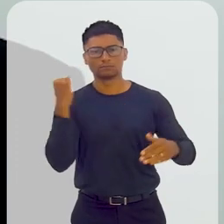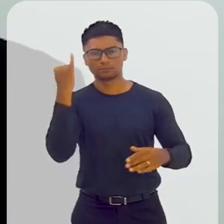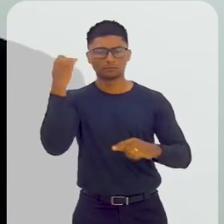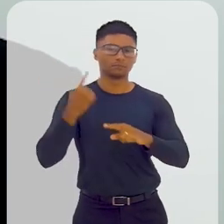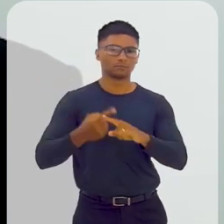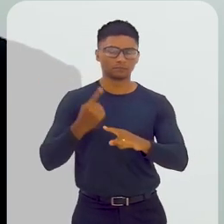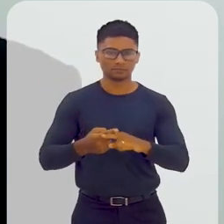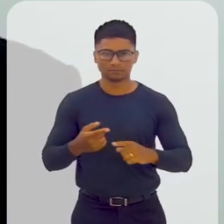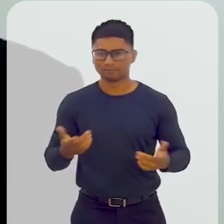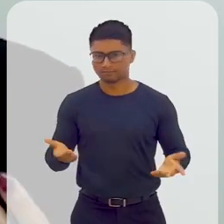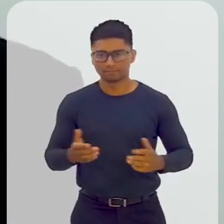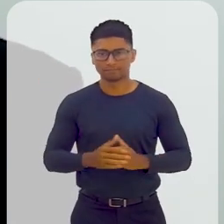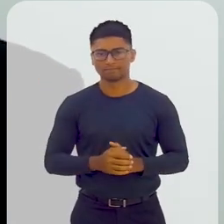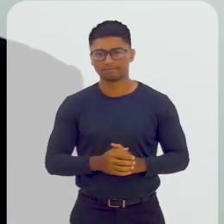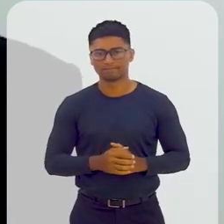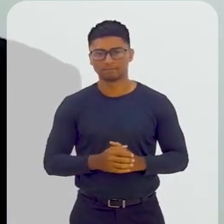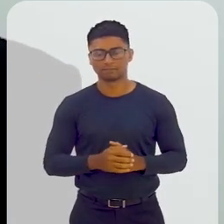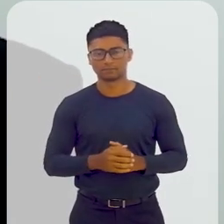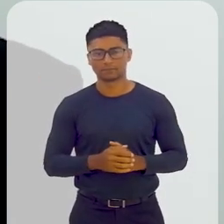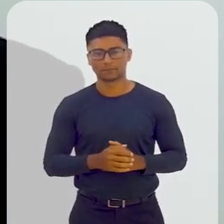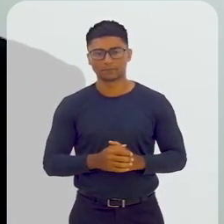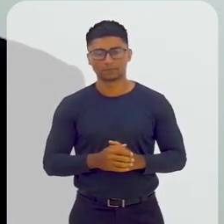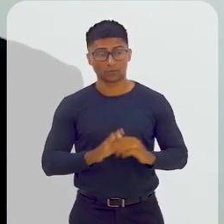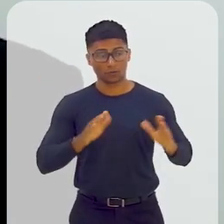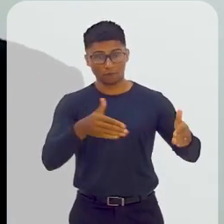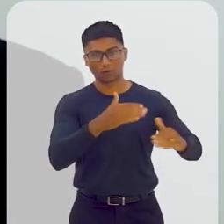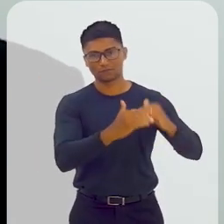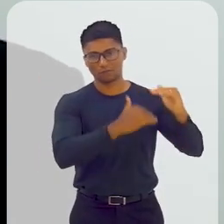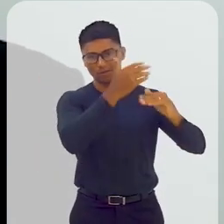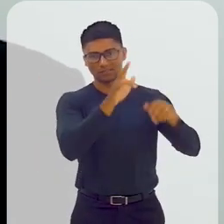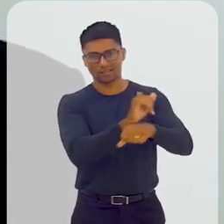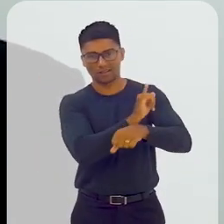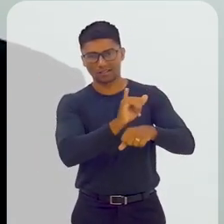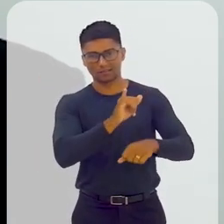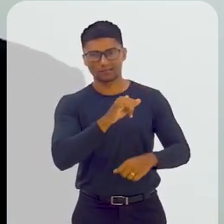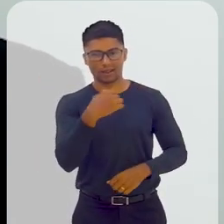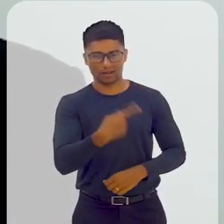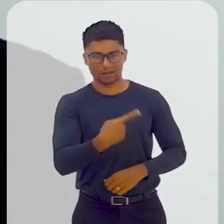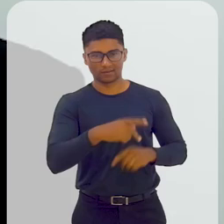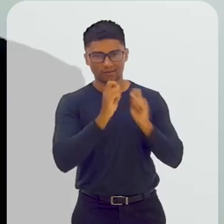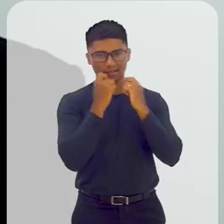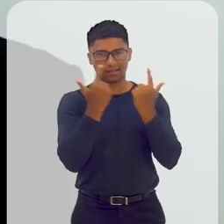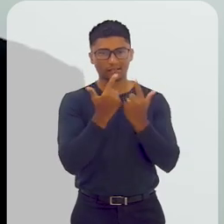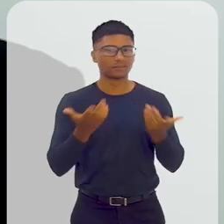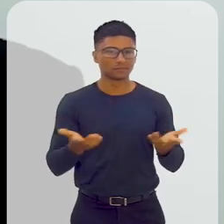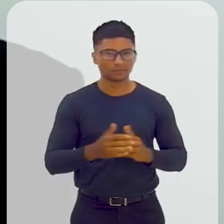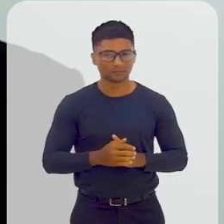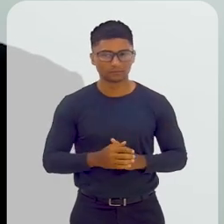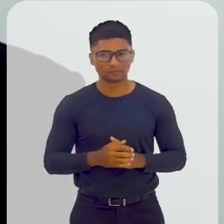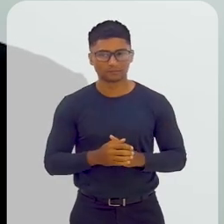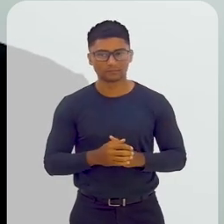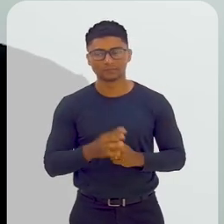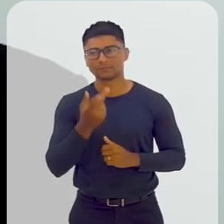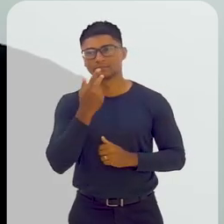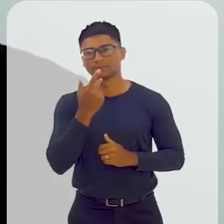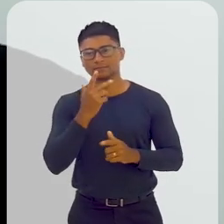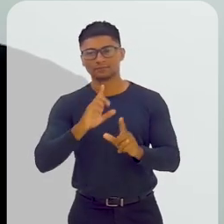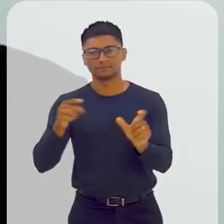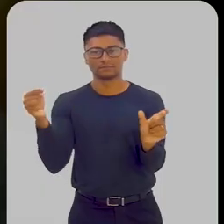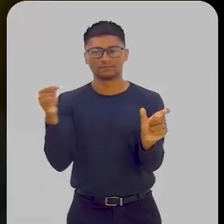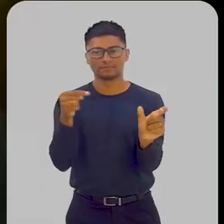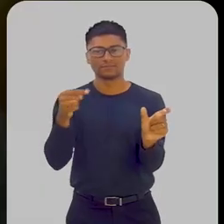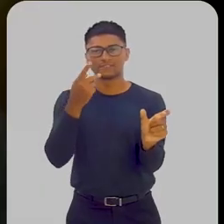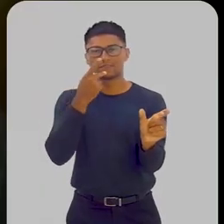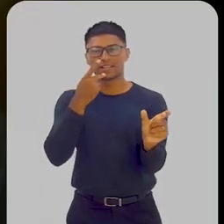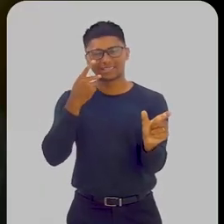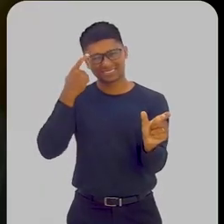que dá, na verdade, a potência e a ação do Fórum Permanente de Desenvolvimento Estratégico aqui na Assembleia Legislativa? Aqui eu vou usar